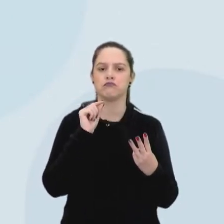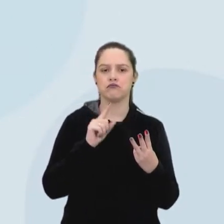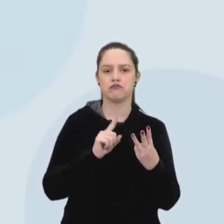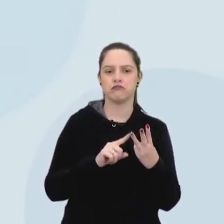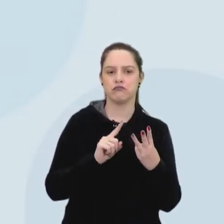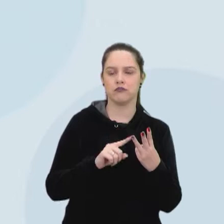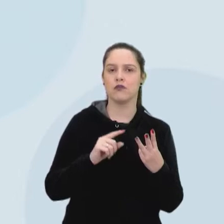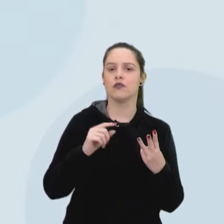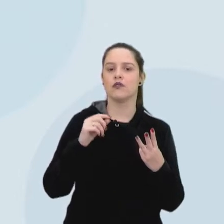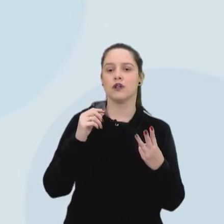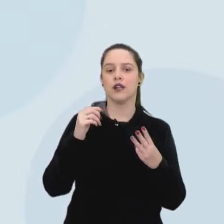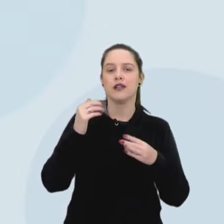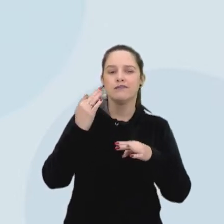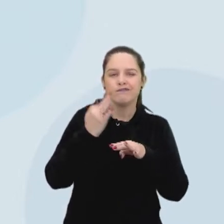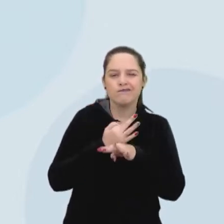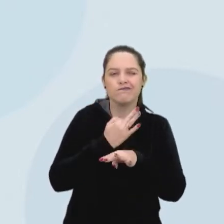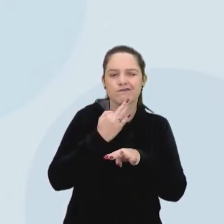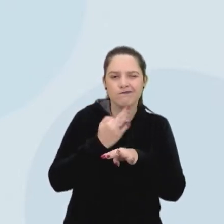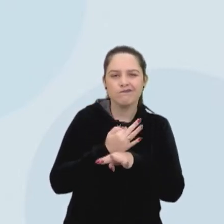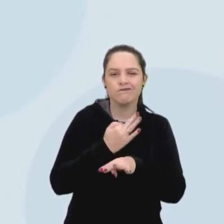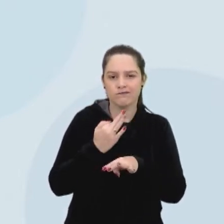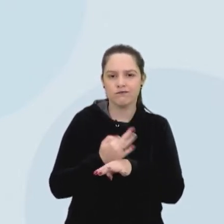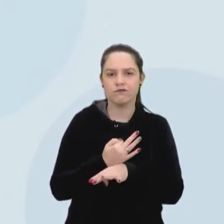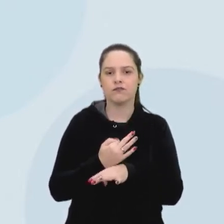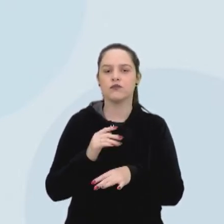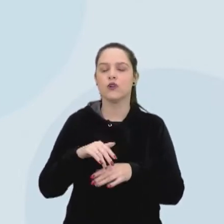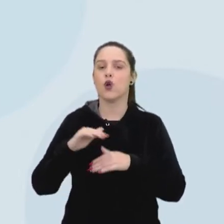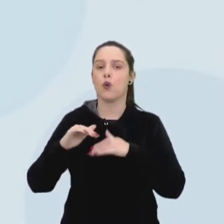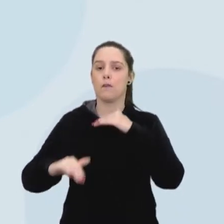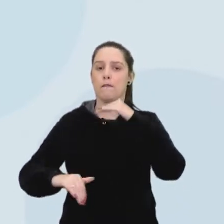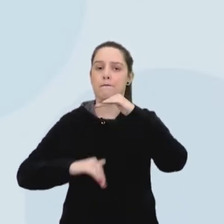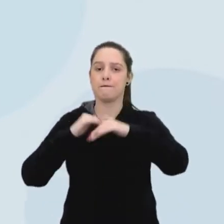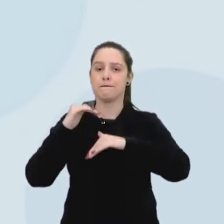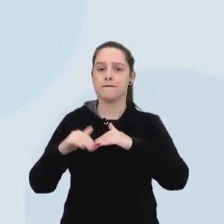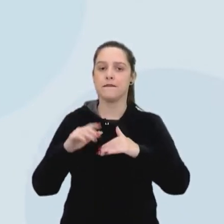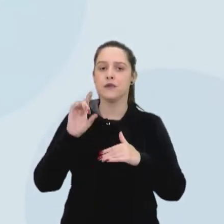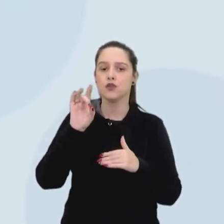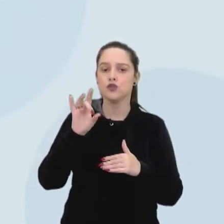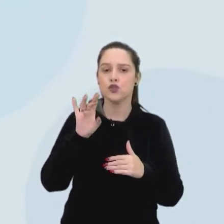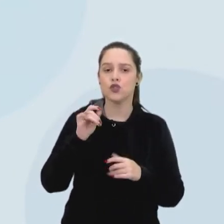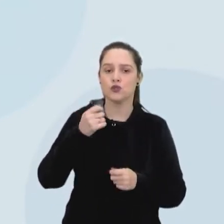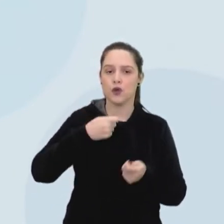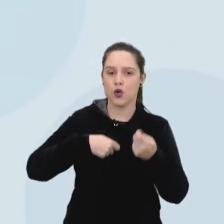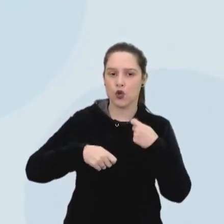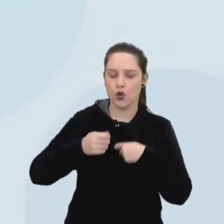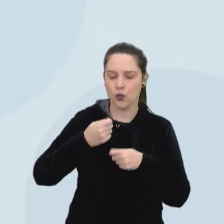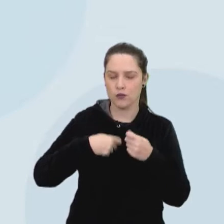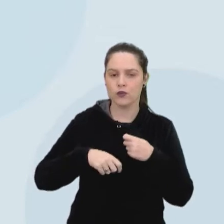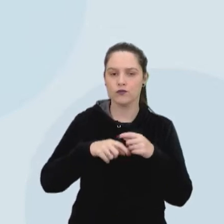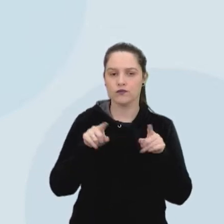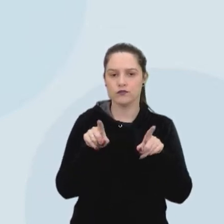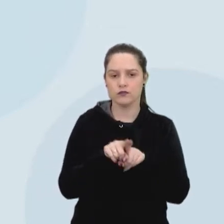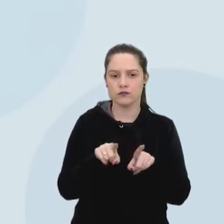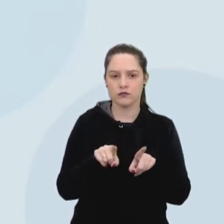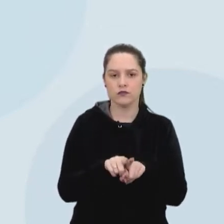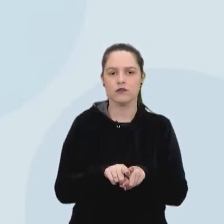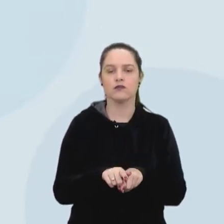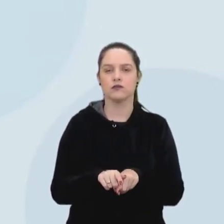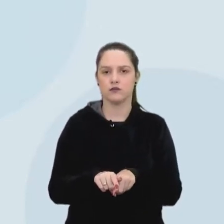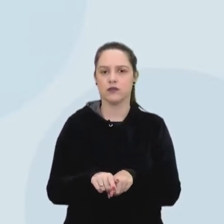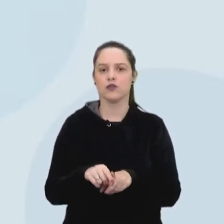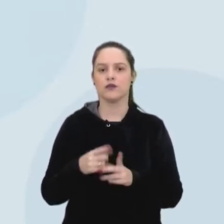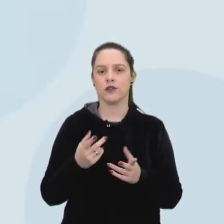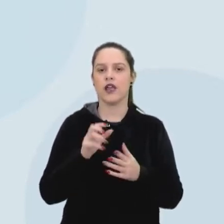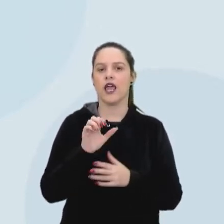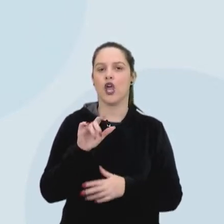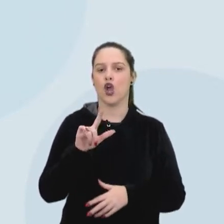situação suportável em relação ao processo socioeconômico, né, nesses 3 eixos aí junto com o